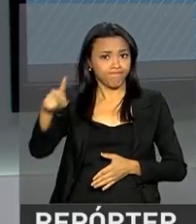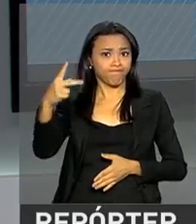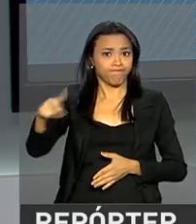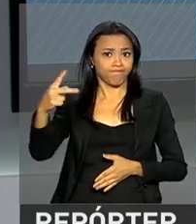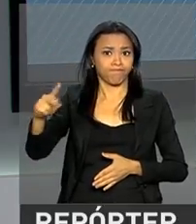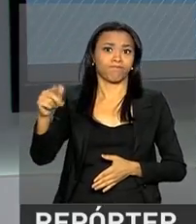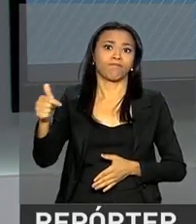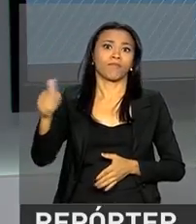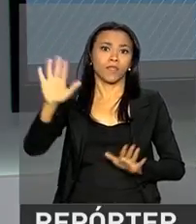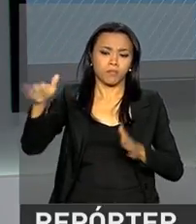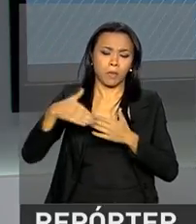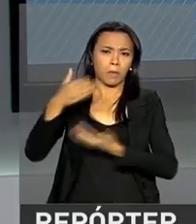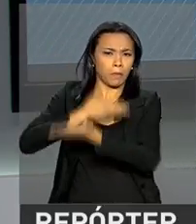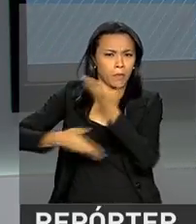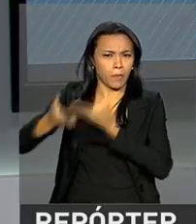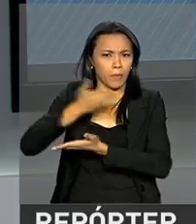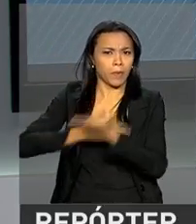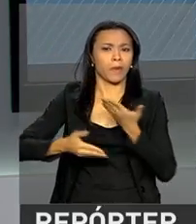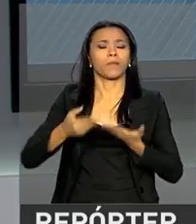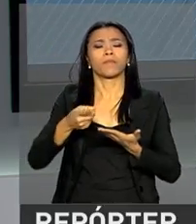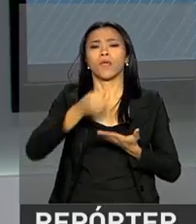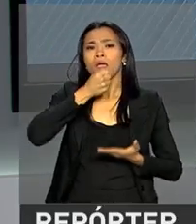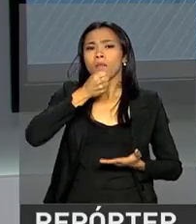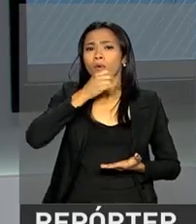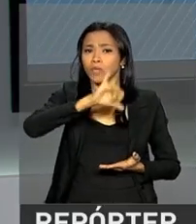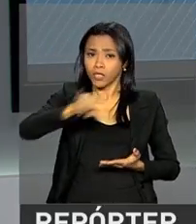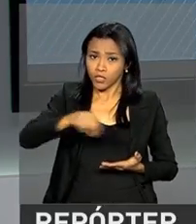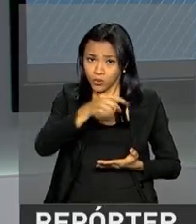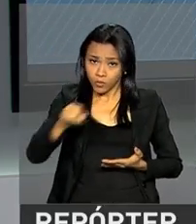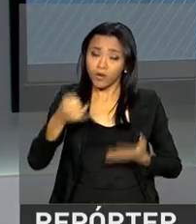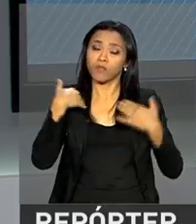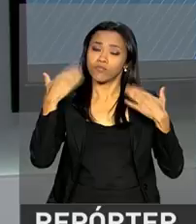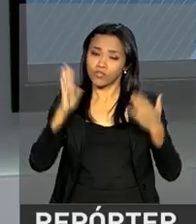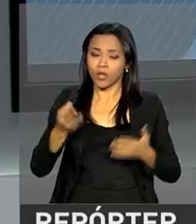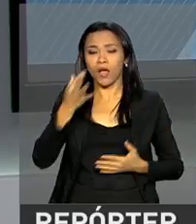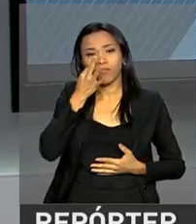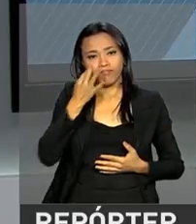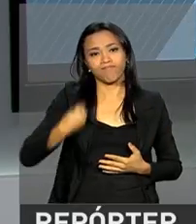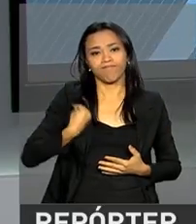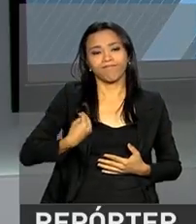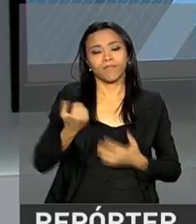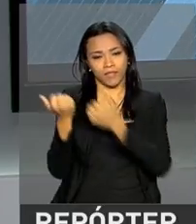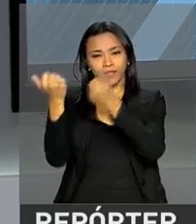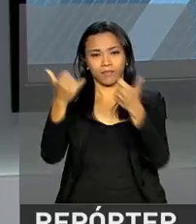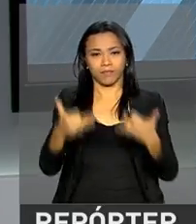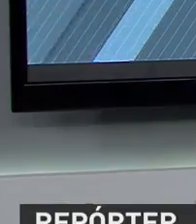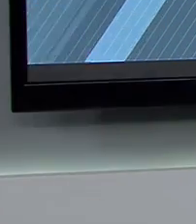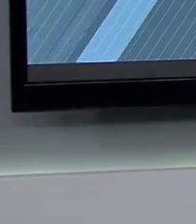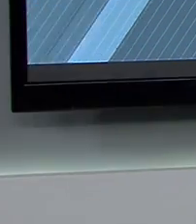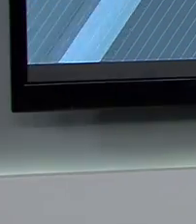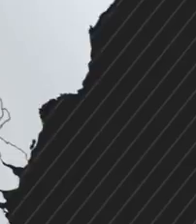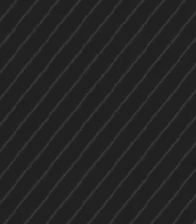maior parceiro comercial o repórter joão pedro neto já está lá e tardes detalhes